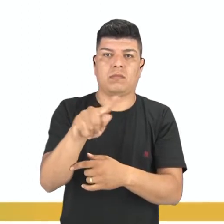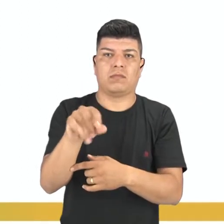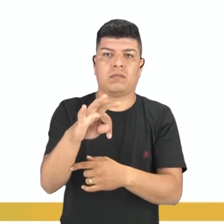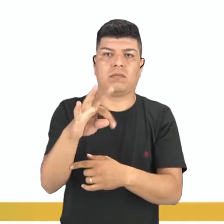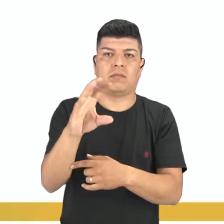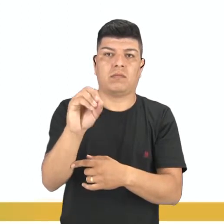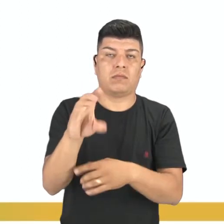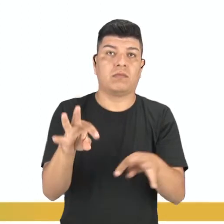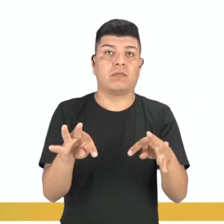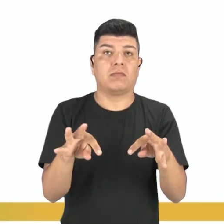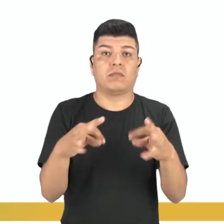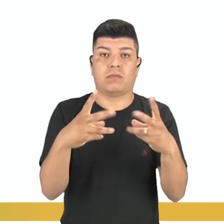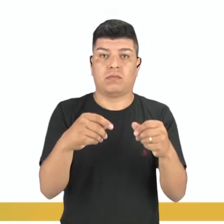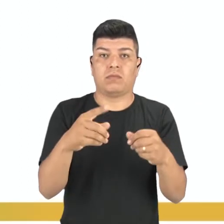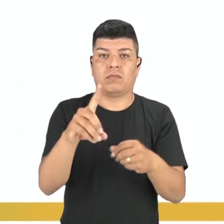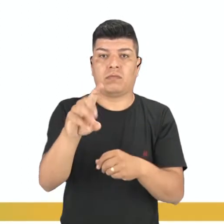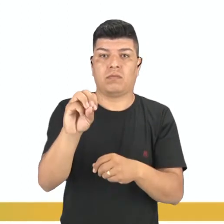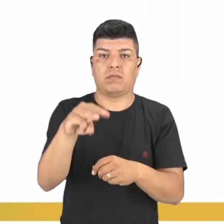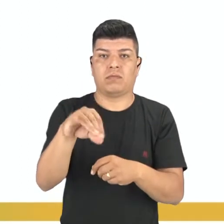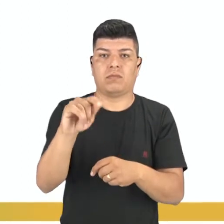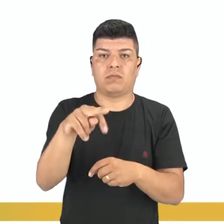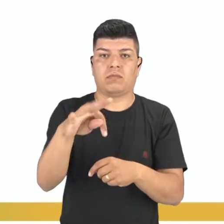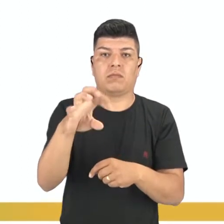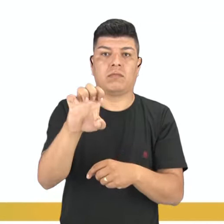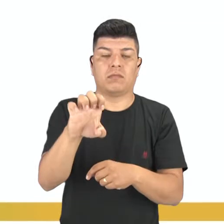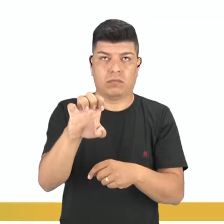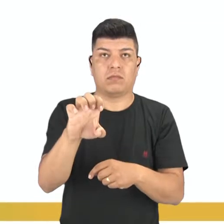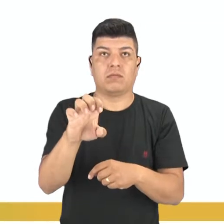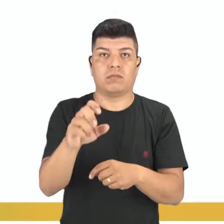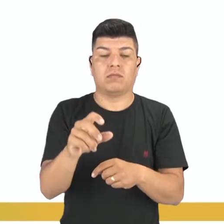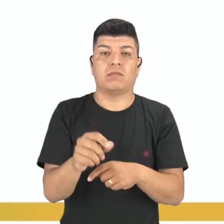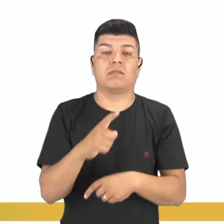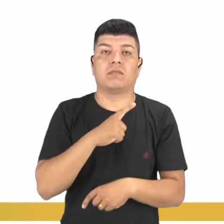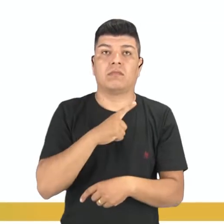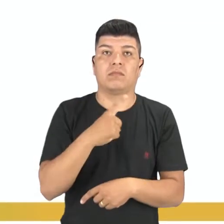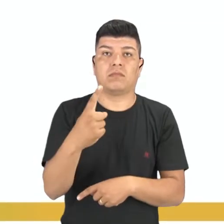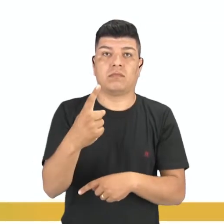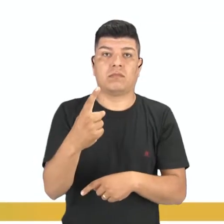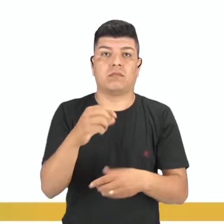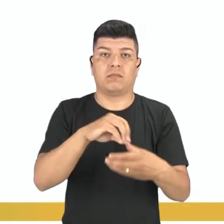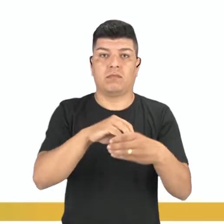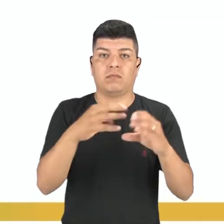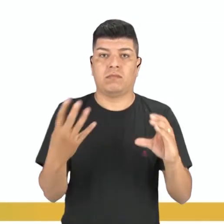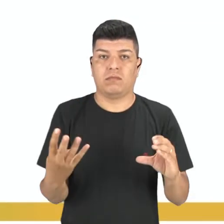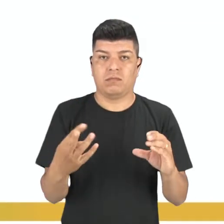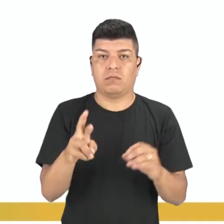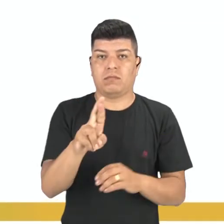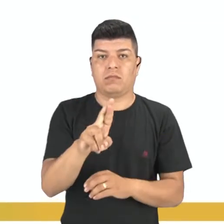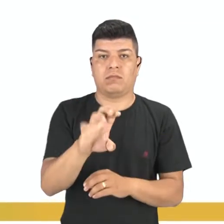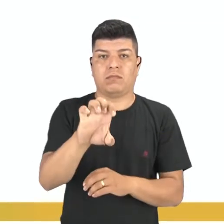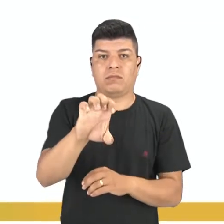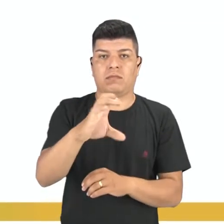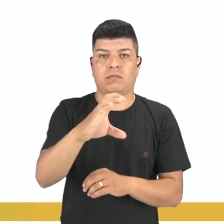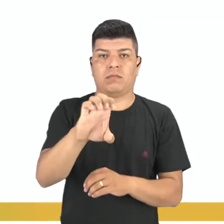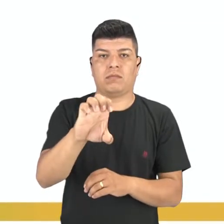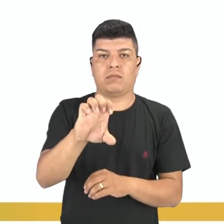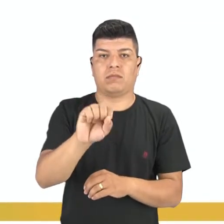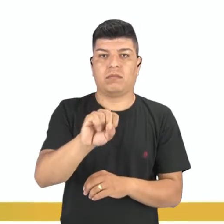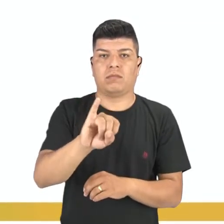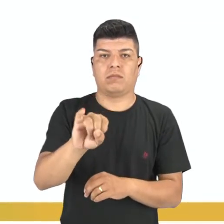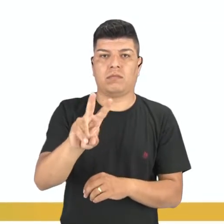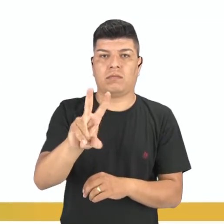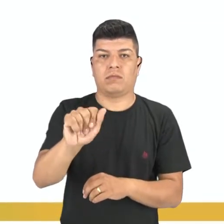heterozigotos a gente tem um indivíduo com característica totalmente dominante muito Azul nós temos um indivíduo